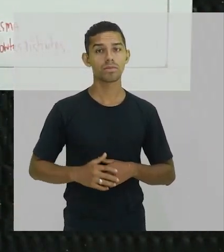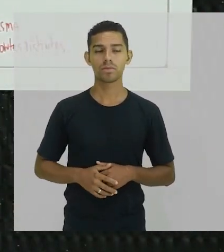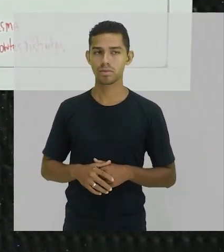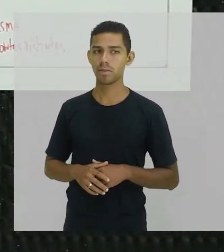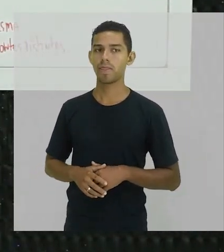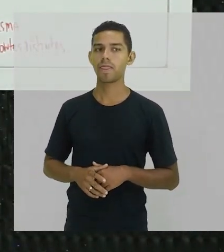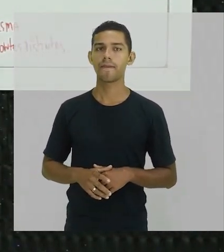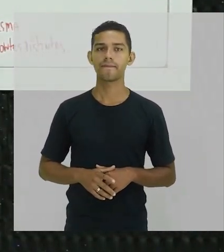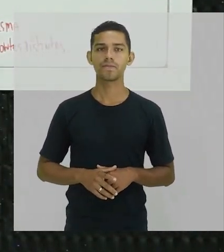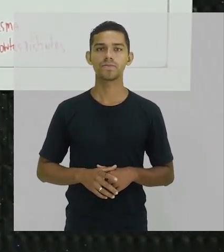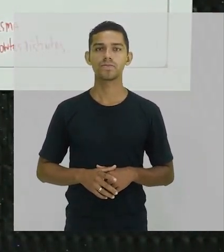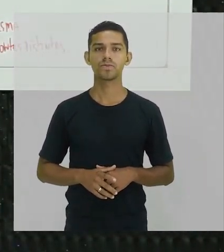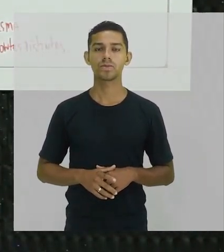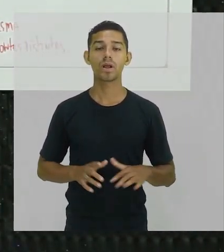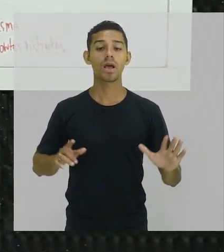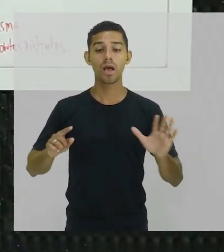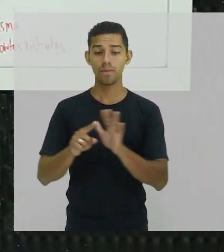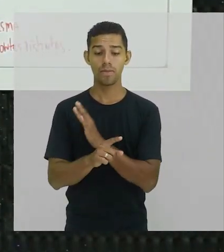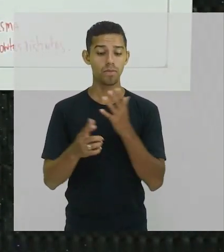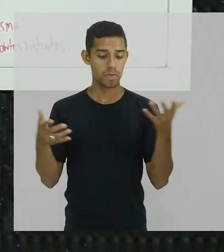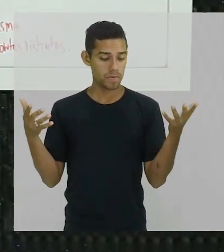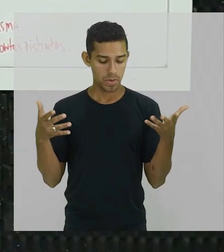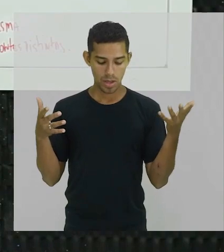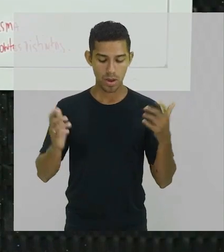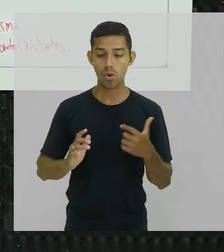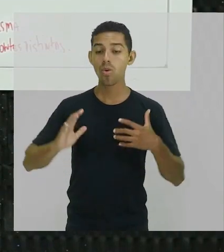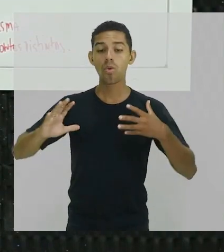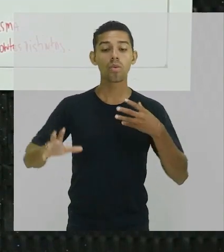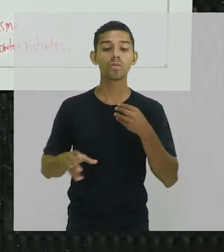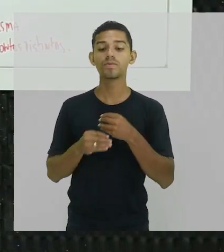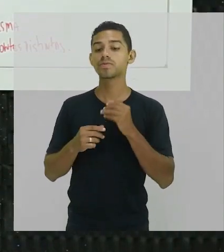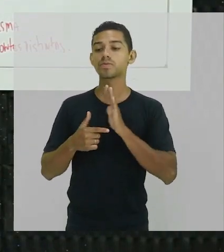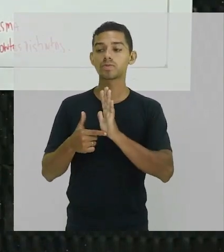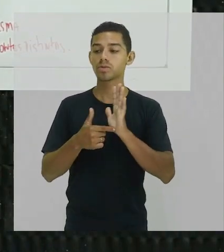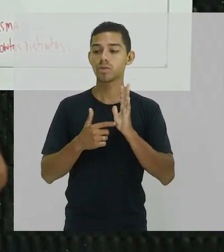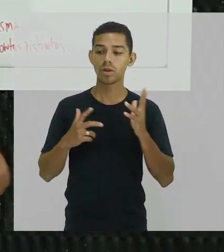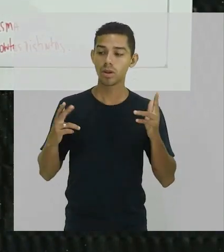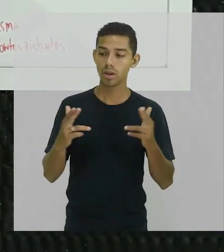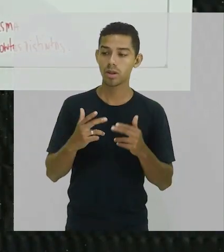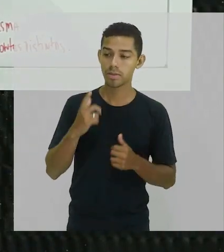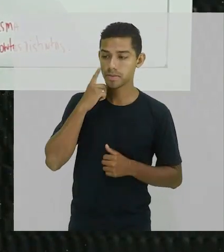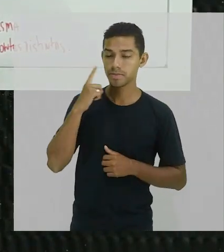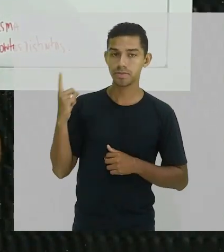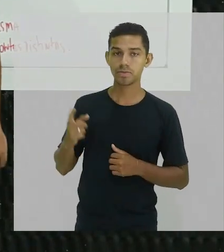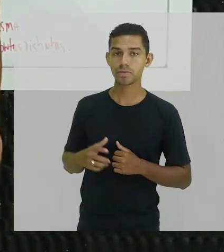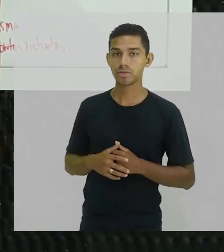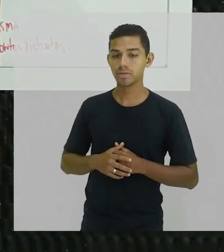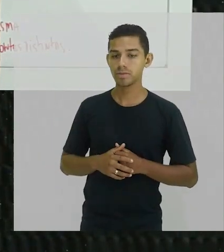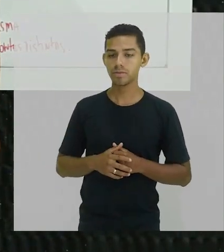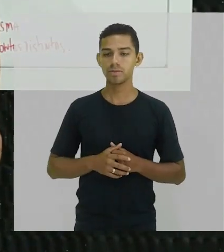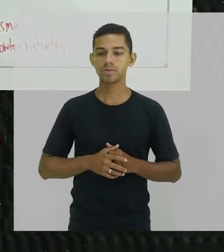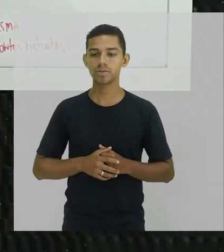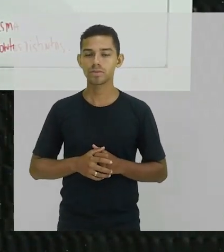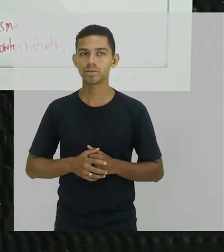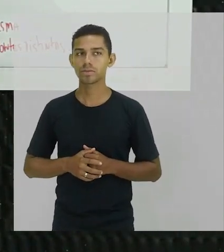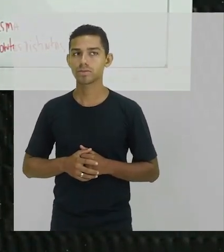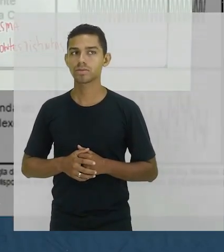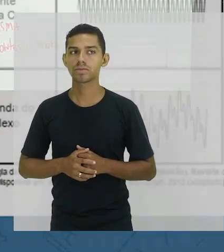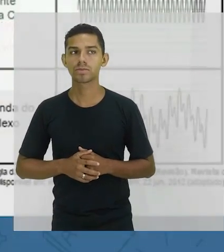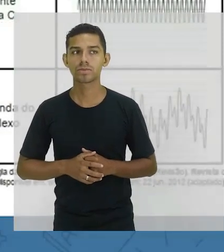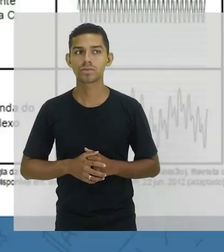então, a pergunta, né, quais são os componentes que eles apresentam iguais, certo? Então percebam o